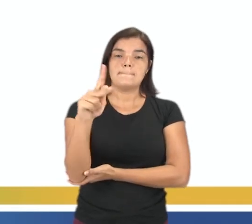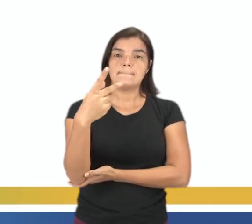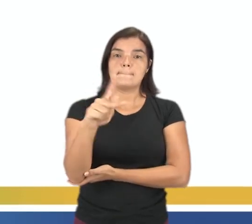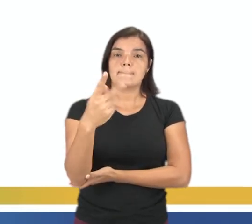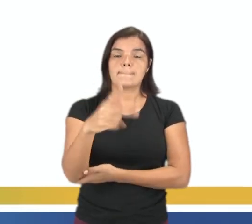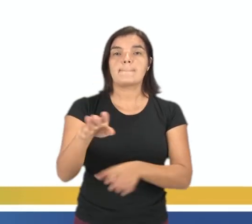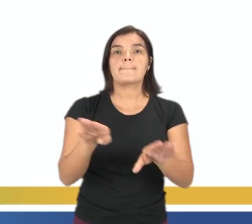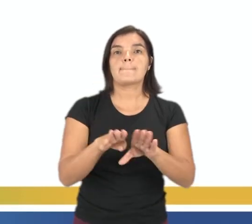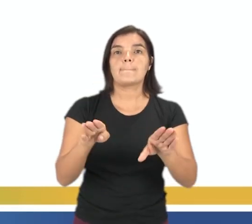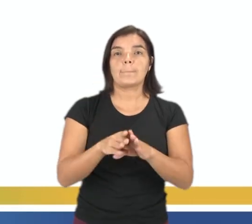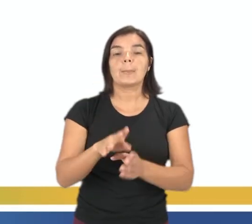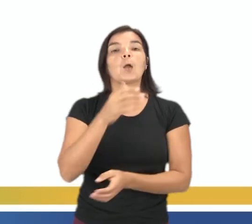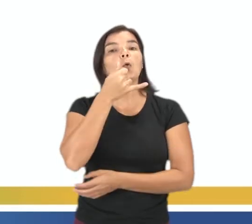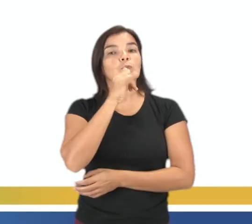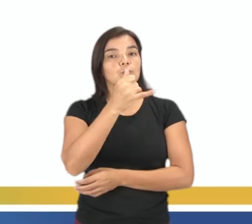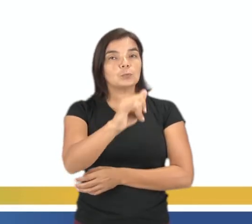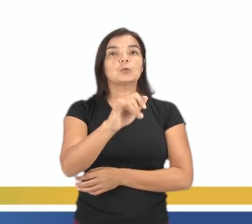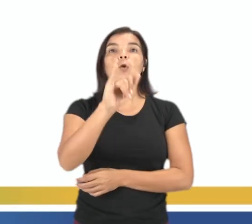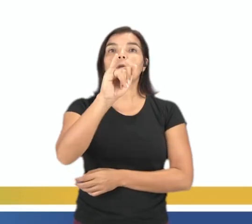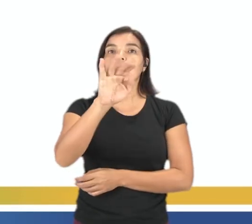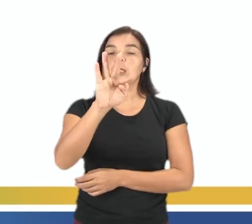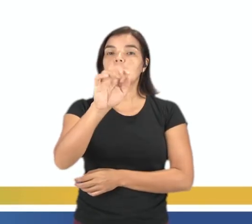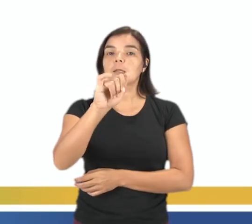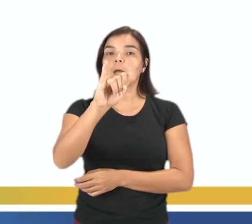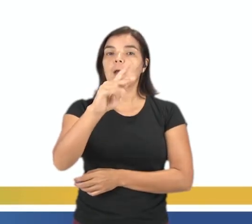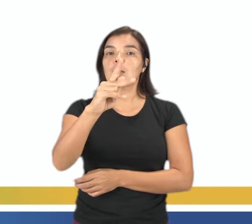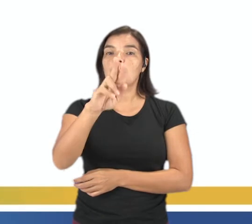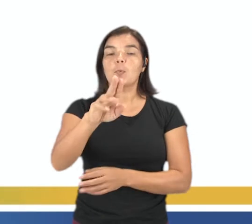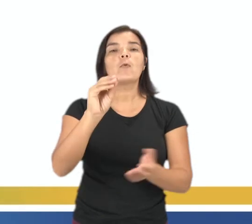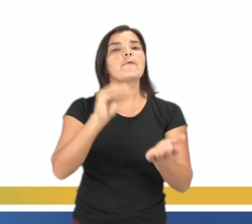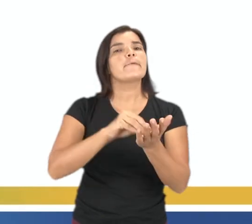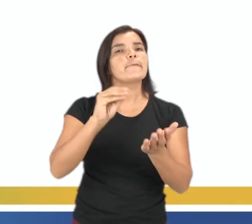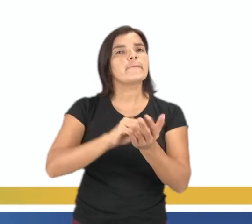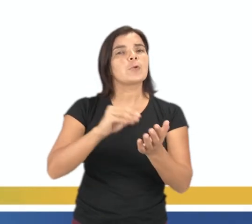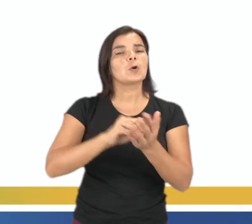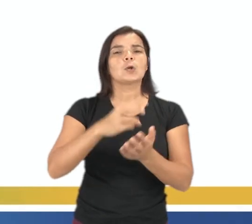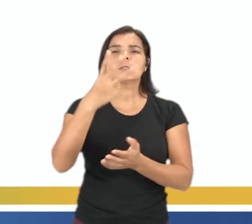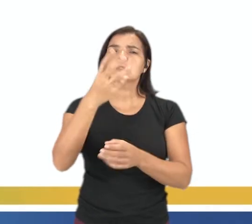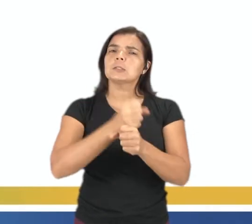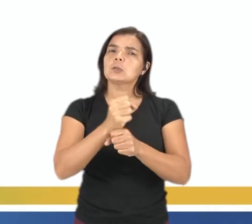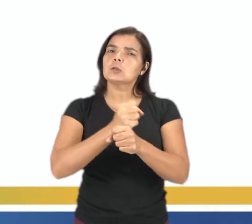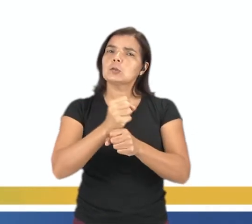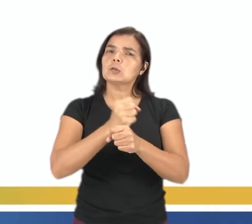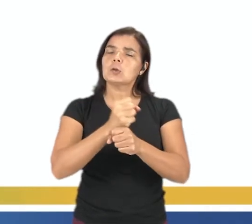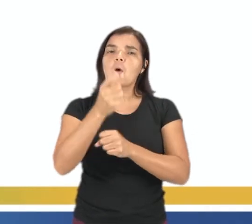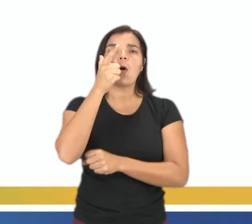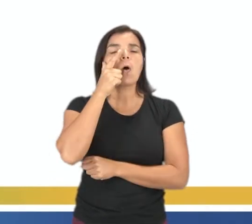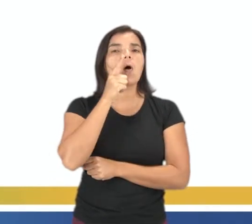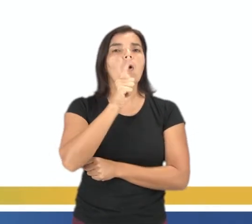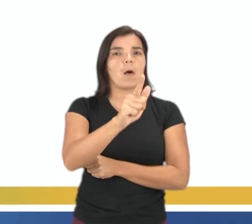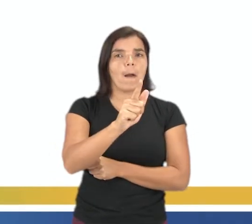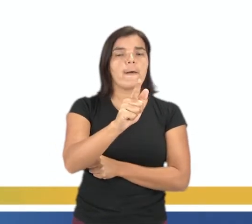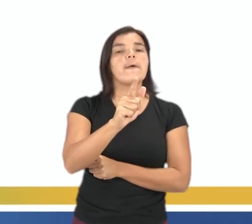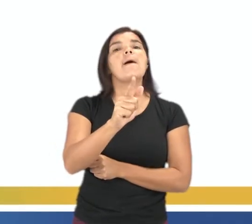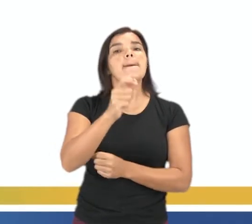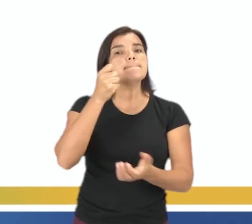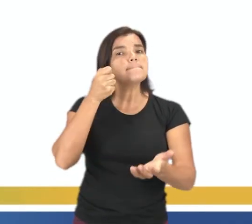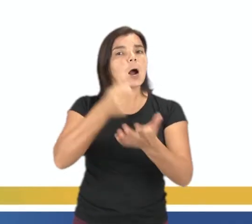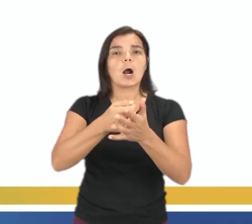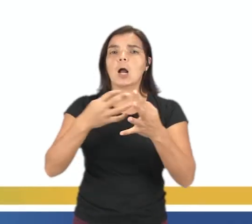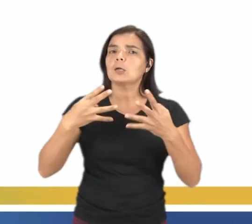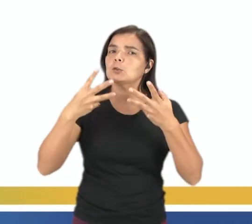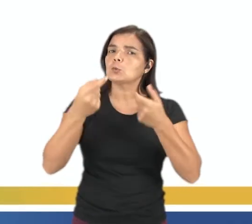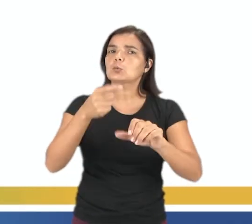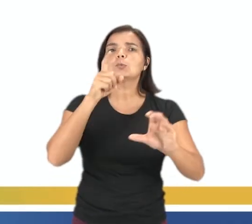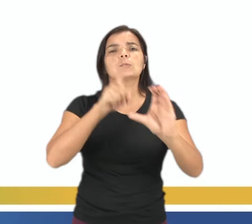de Itaipu, que, por sinal, olha o detalhe, faltam apenas 3 anos para o Brasil conseguir quitar toda